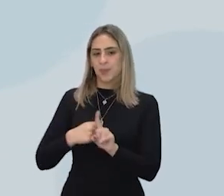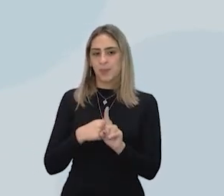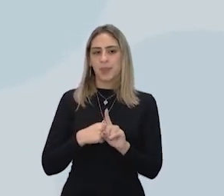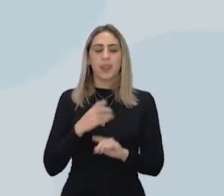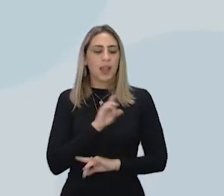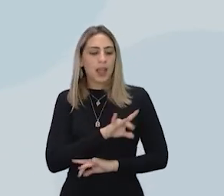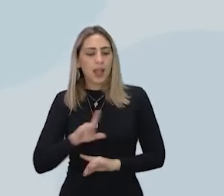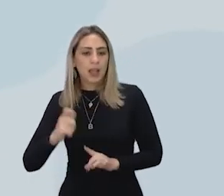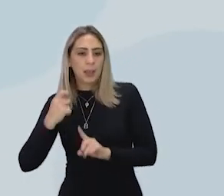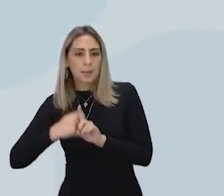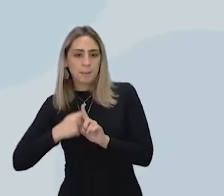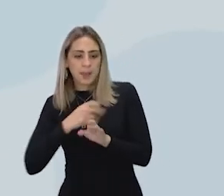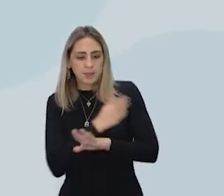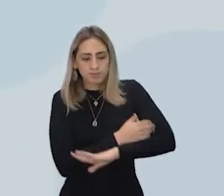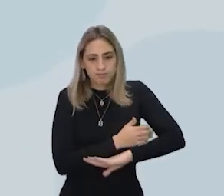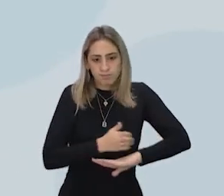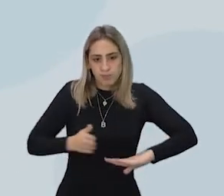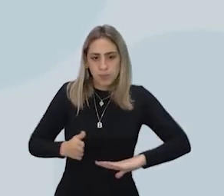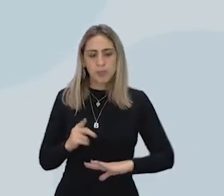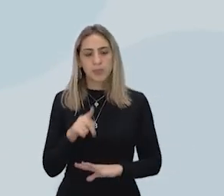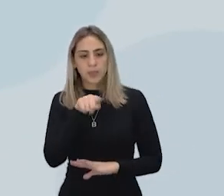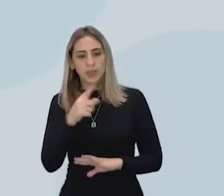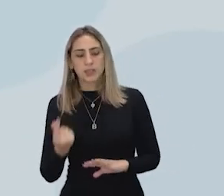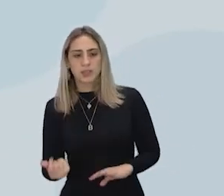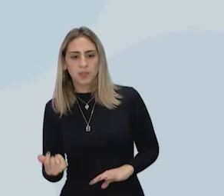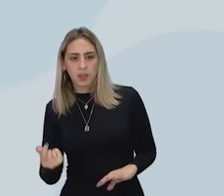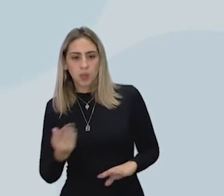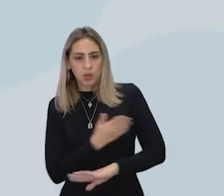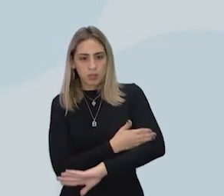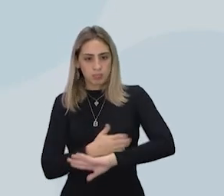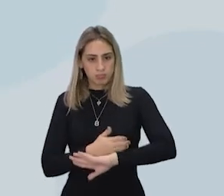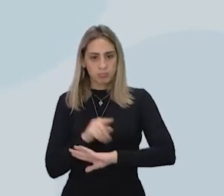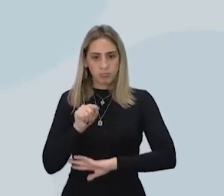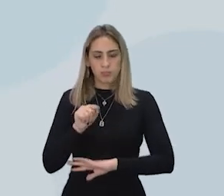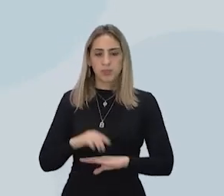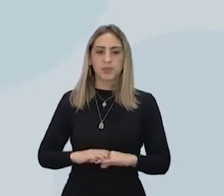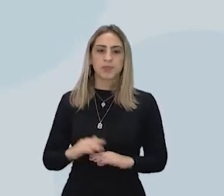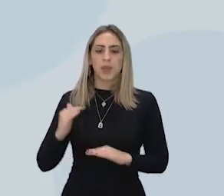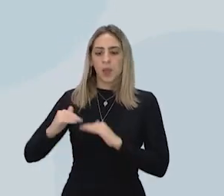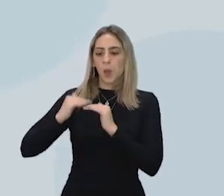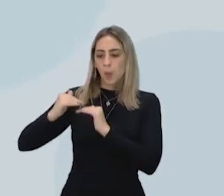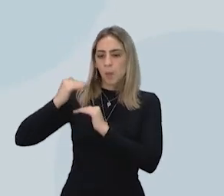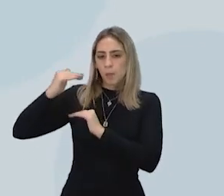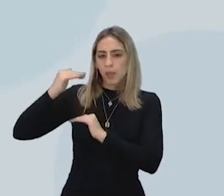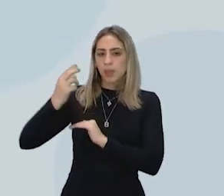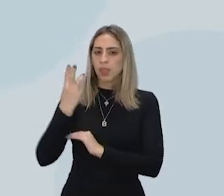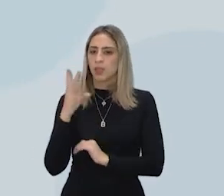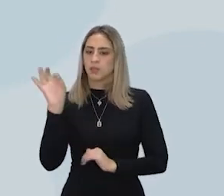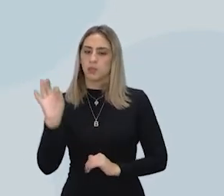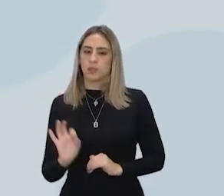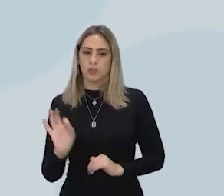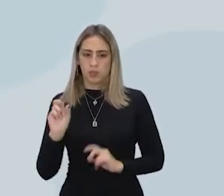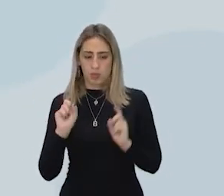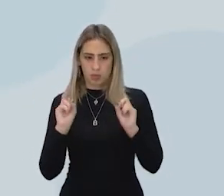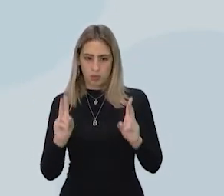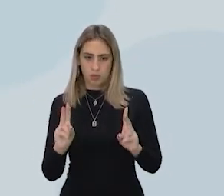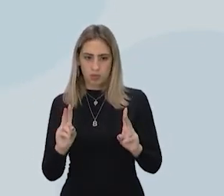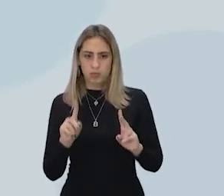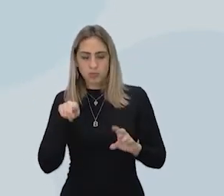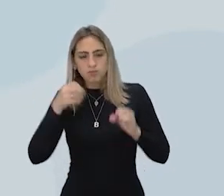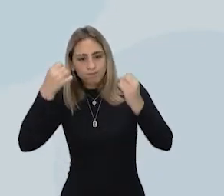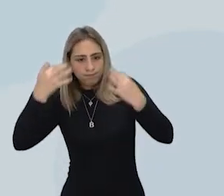cada mês que passar, este valor seu inicial aqui vai aumentar 3%. Tá certo? É isso que